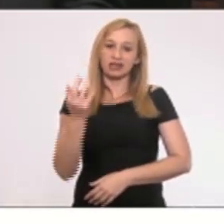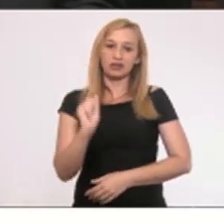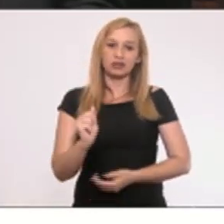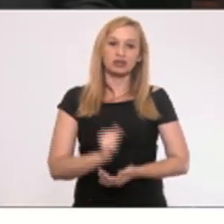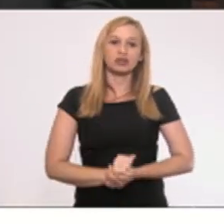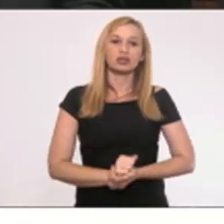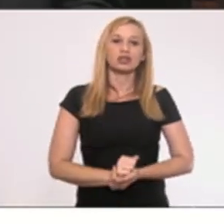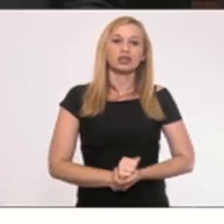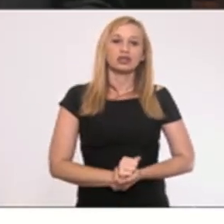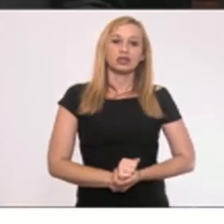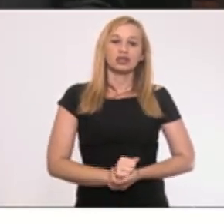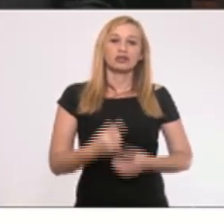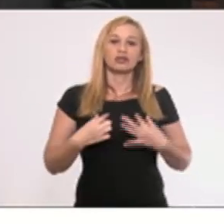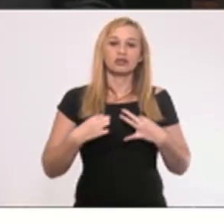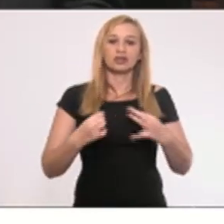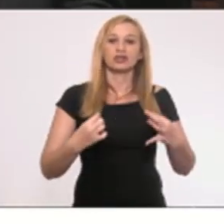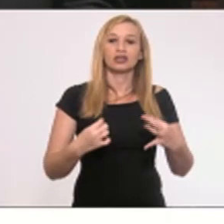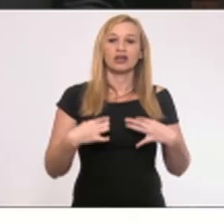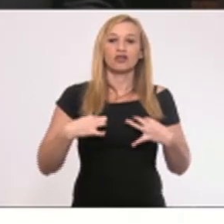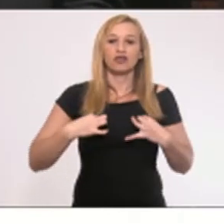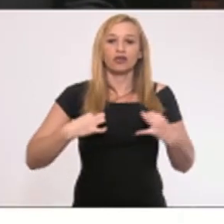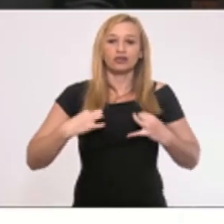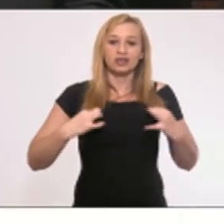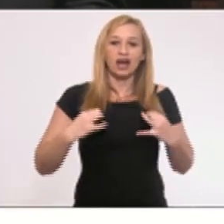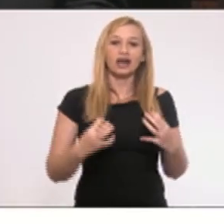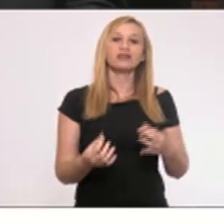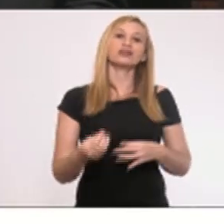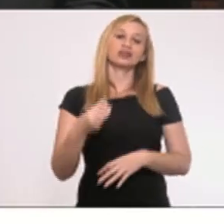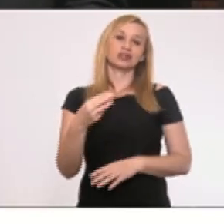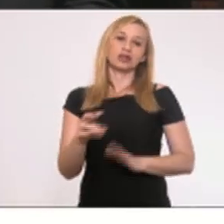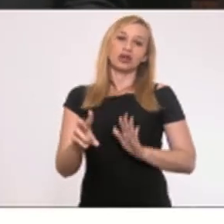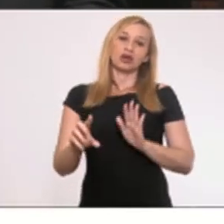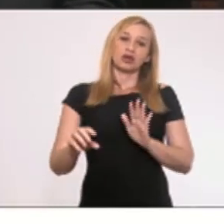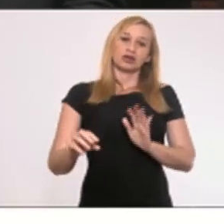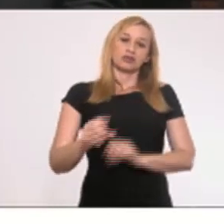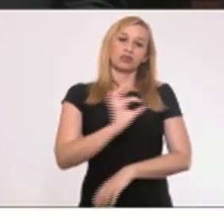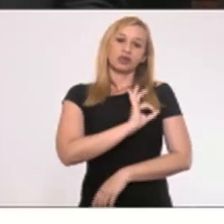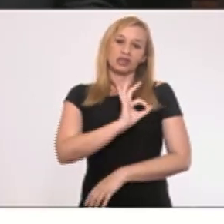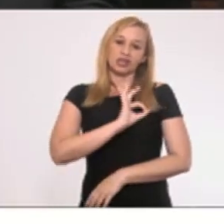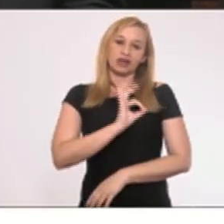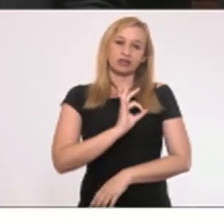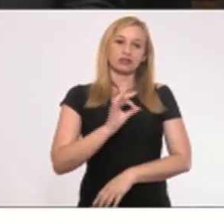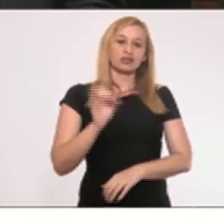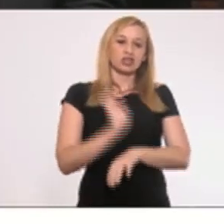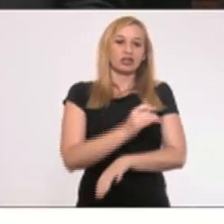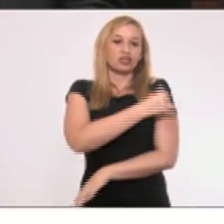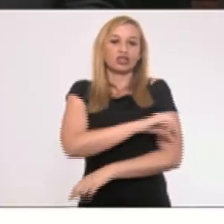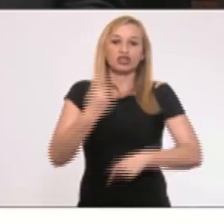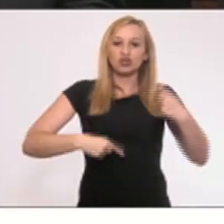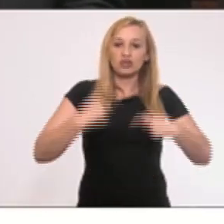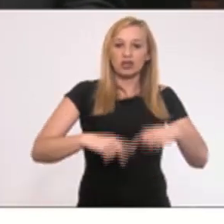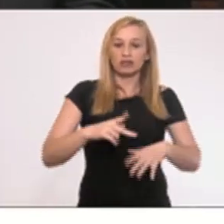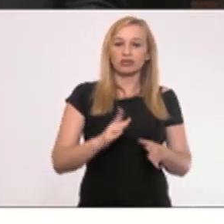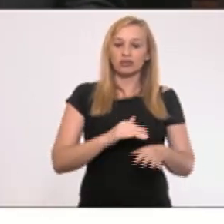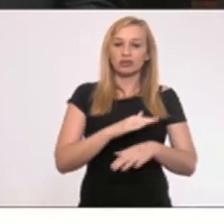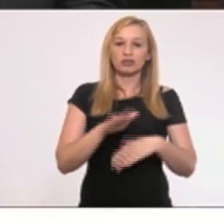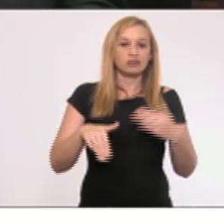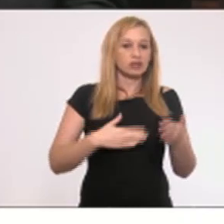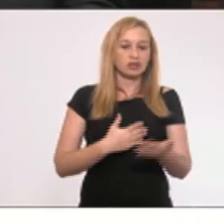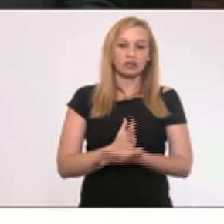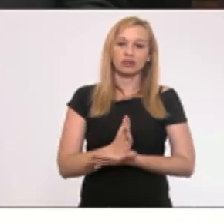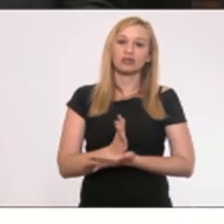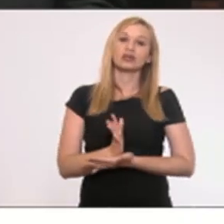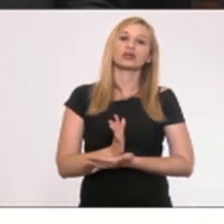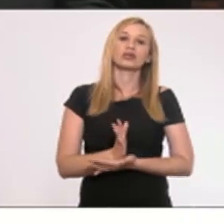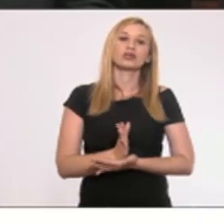o Serviço Voluntário de Interesse Policial, SERVIP, na Polícia Civil do Estado do Rio de Janeiro. Em discussão, não havendo que queira discutir, encerrada a discussão, em votação, senhores que aprovam, nesse como estão